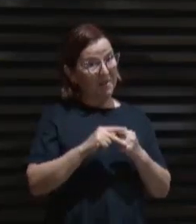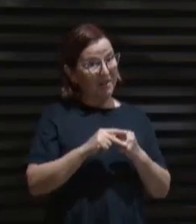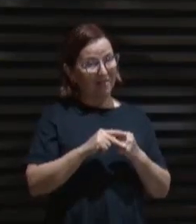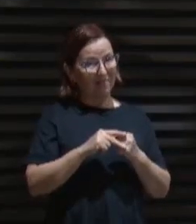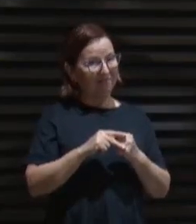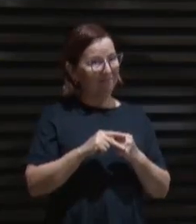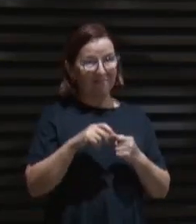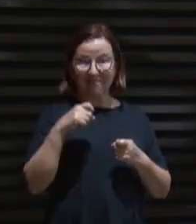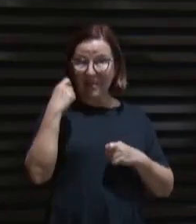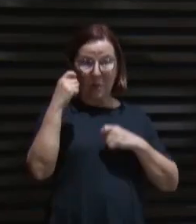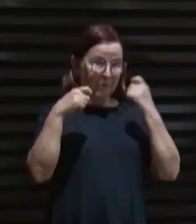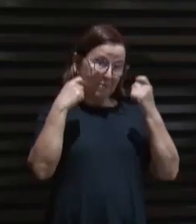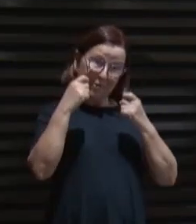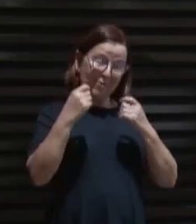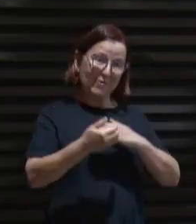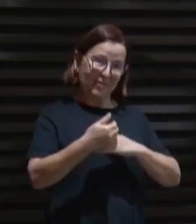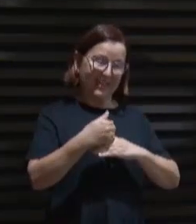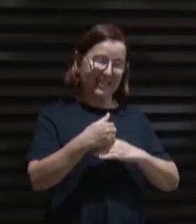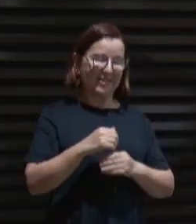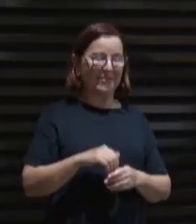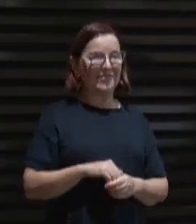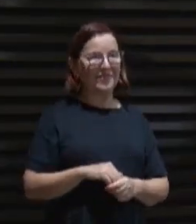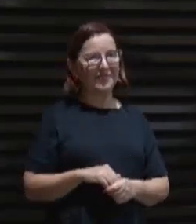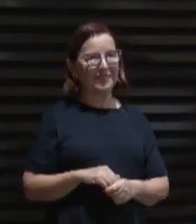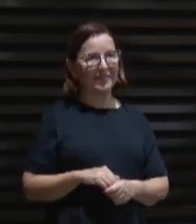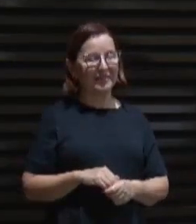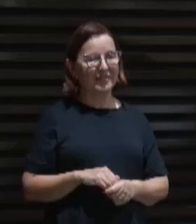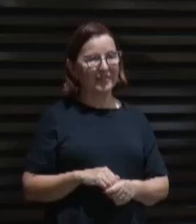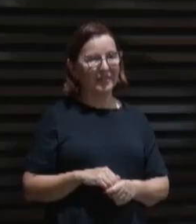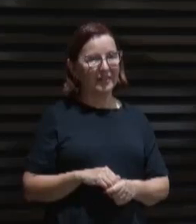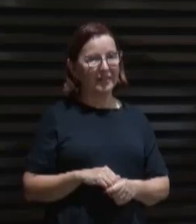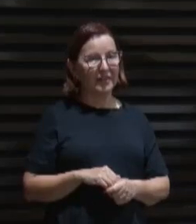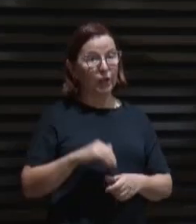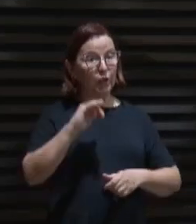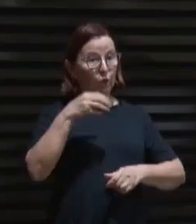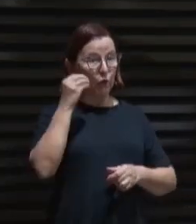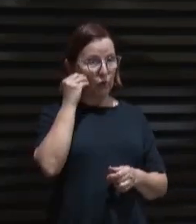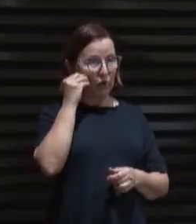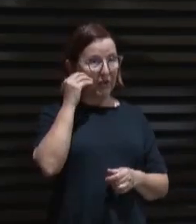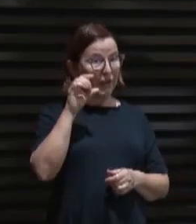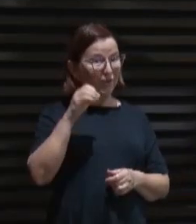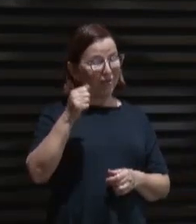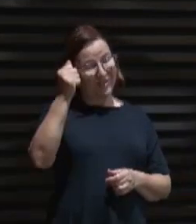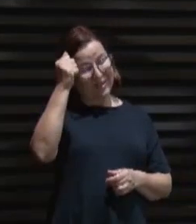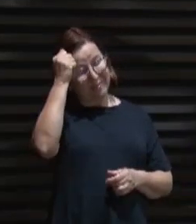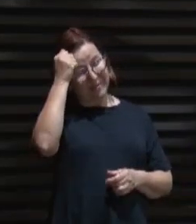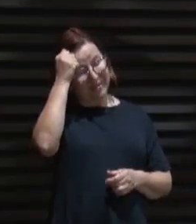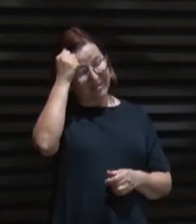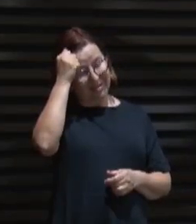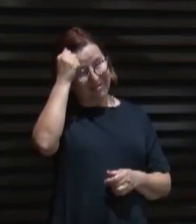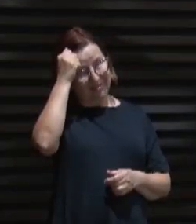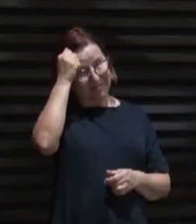de entrar. Judas só teve o remorso da sua